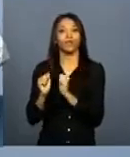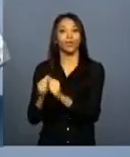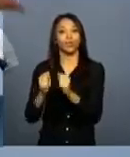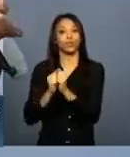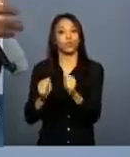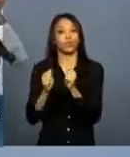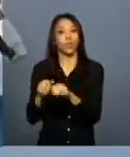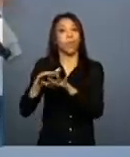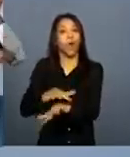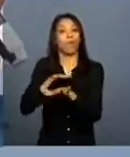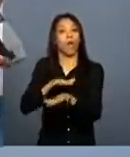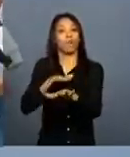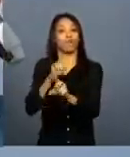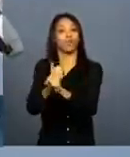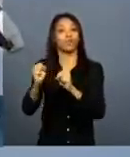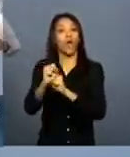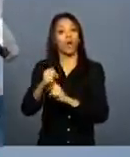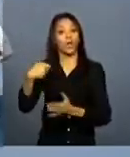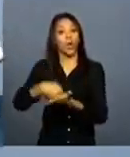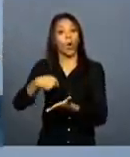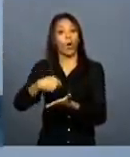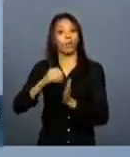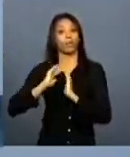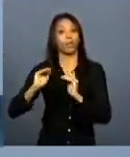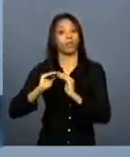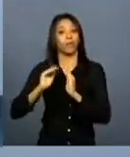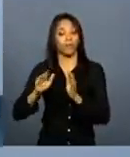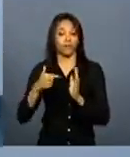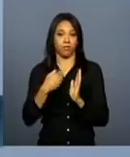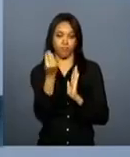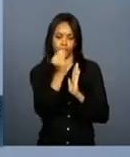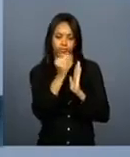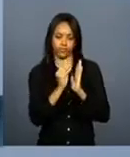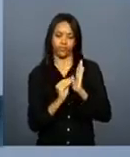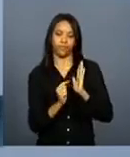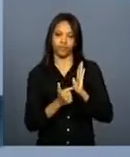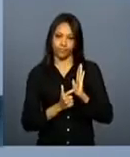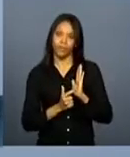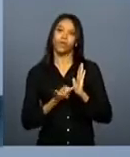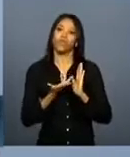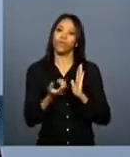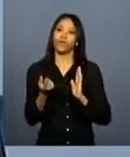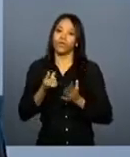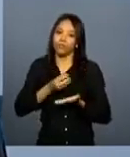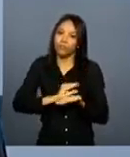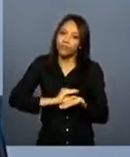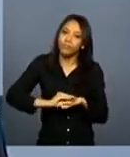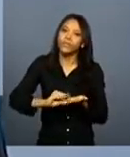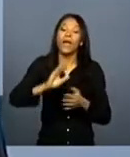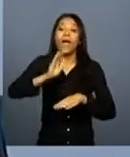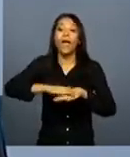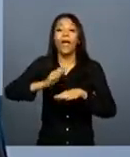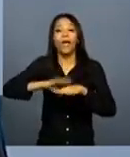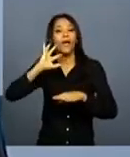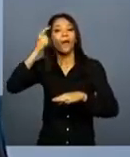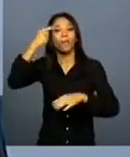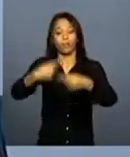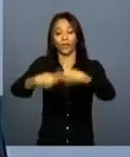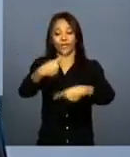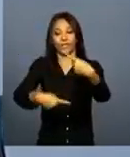para dar respostas que sejam respostas adequadas. Mas isso foi investimento. Isso é decisão política,